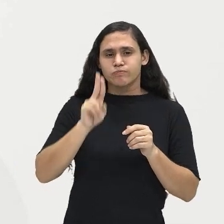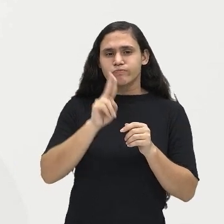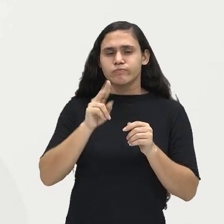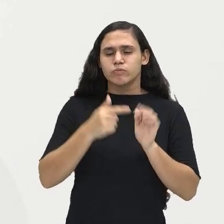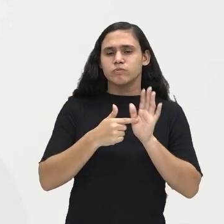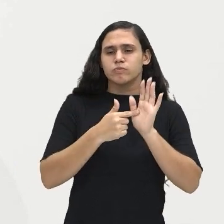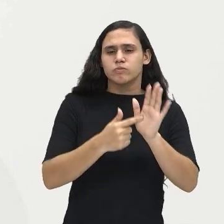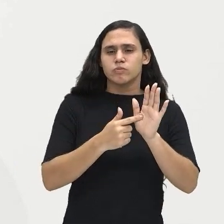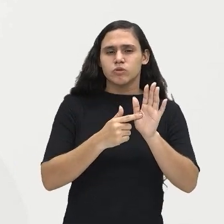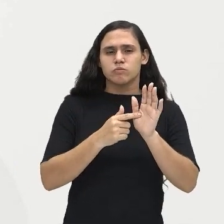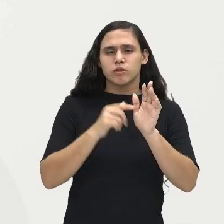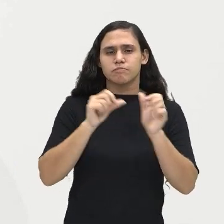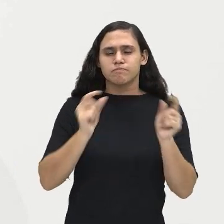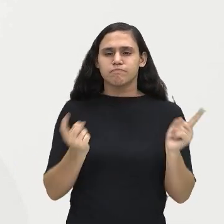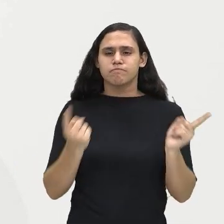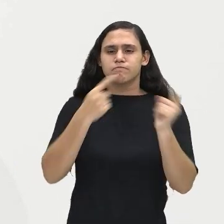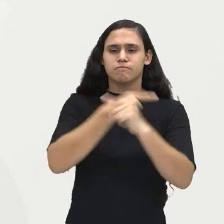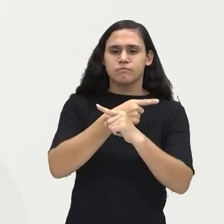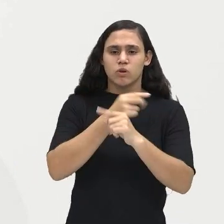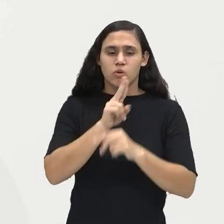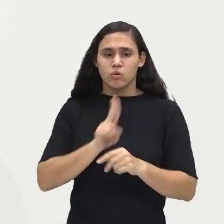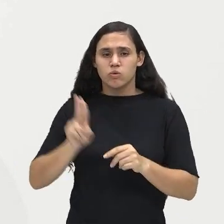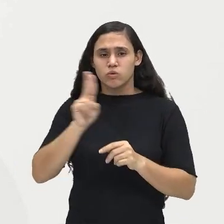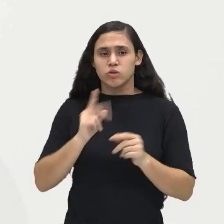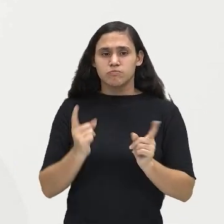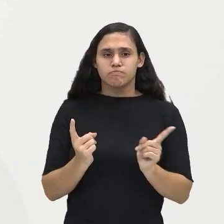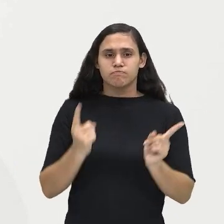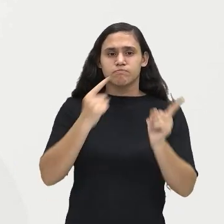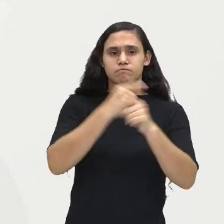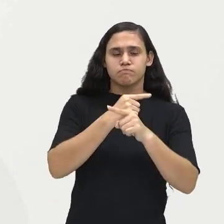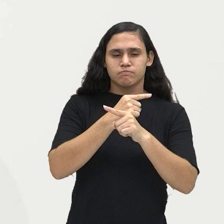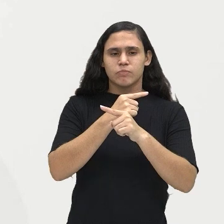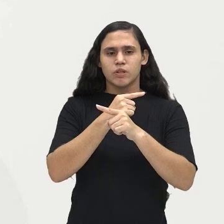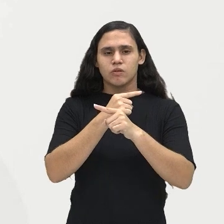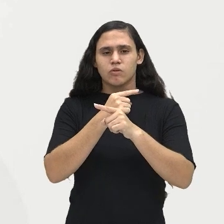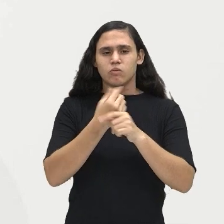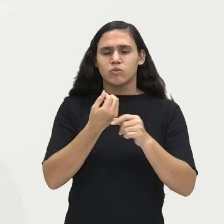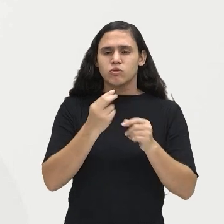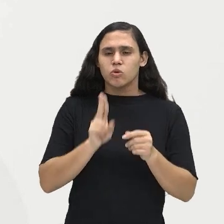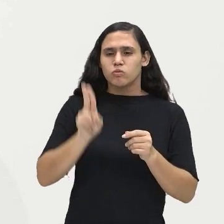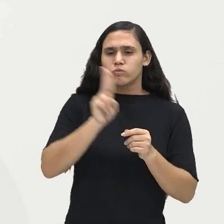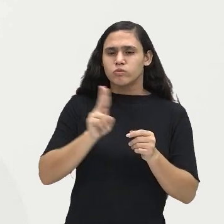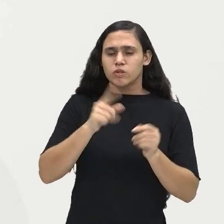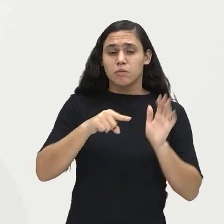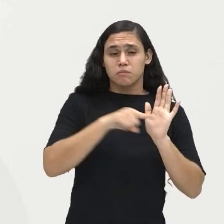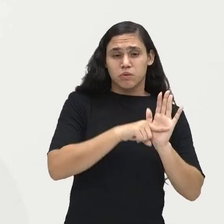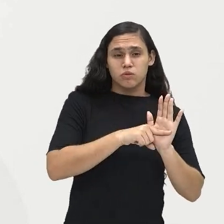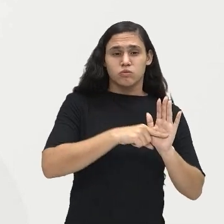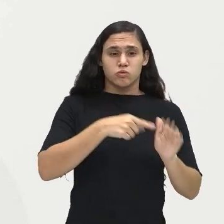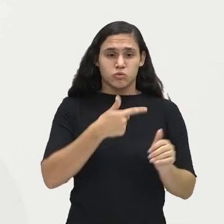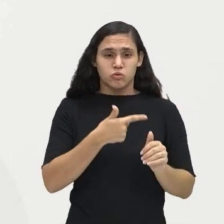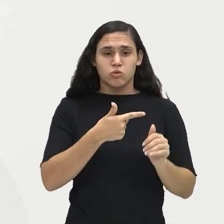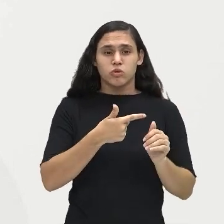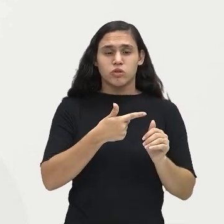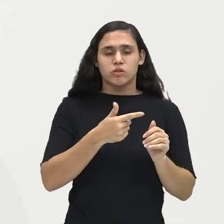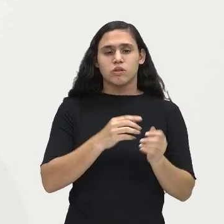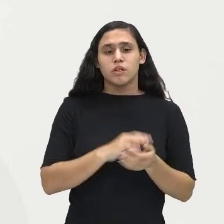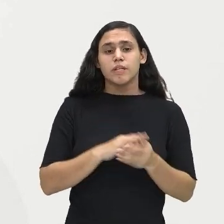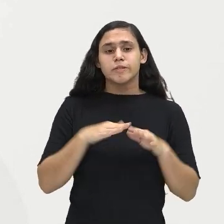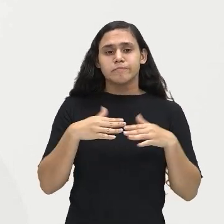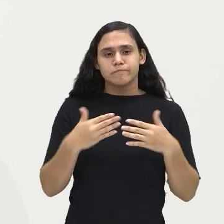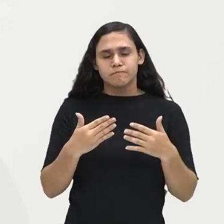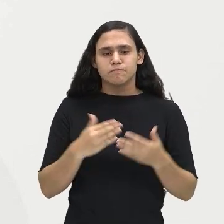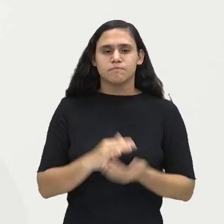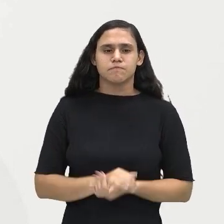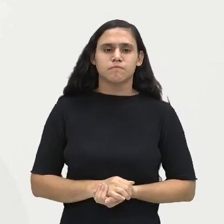parêntese. O oposto, se é 2, vamos escrever menos 2. Se for 4, nós iremos escrever menos 4. Enfim. E aqui, ó, tu